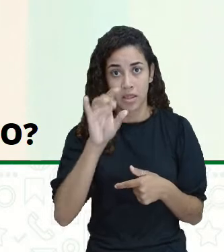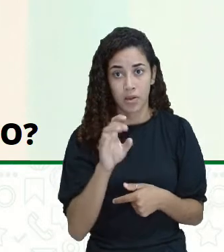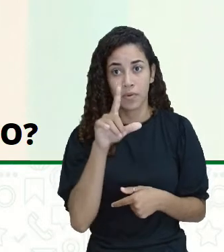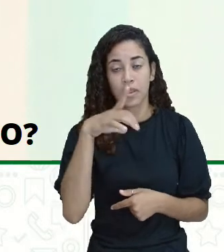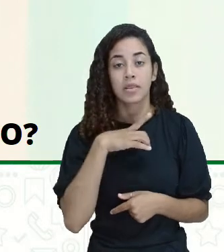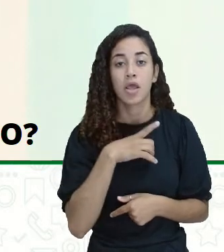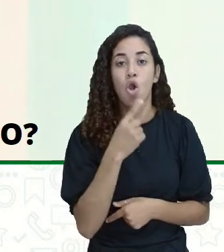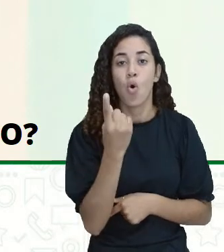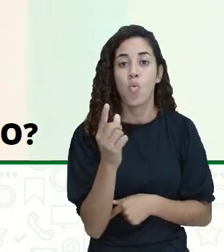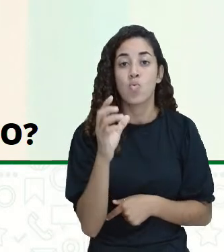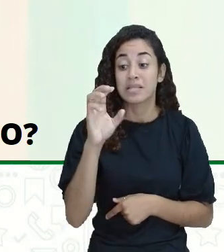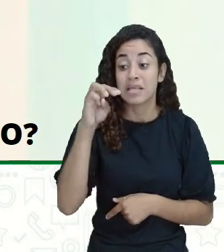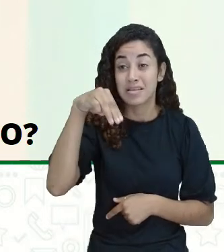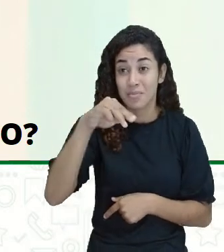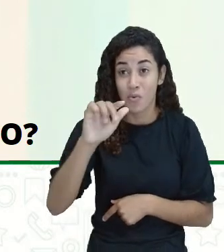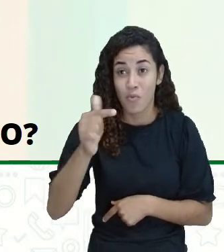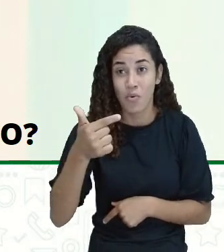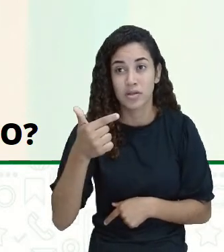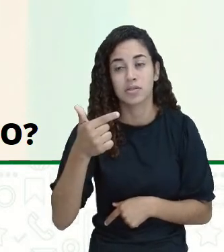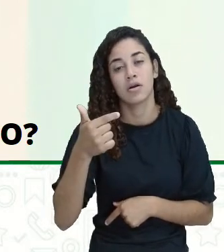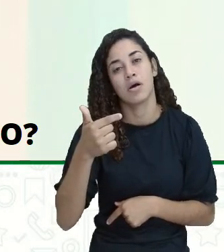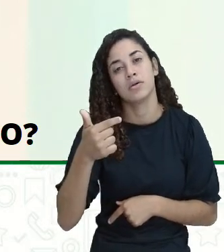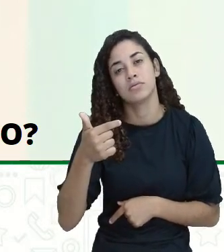é? Ou seja, porque é